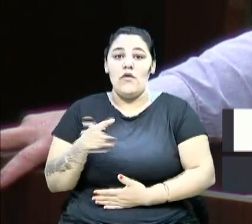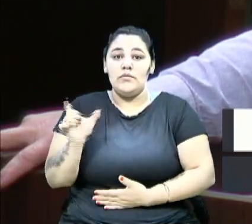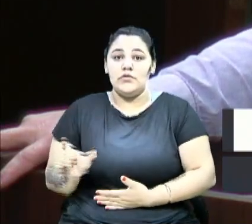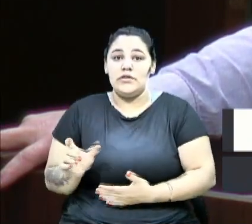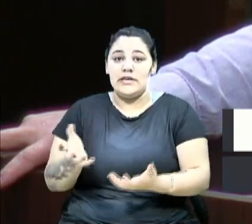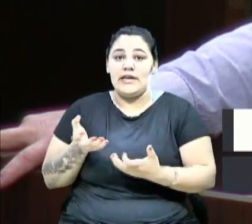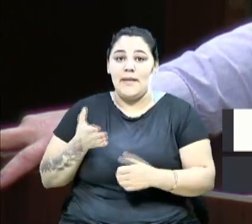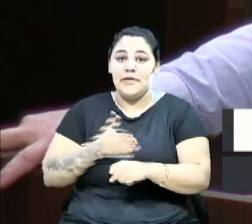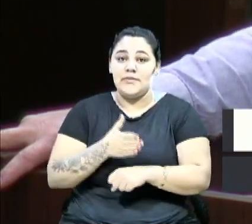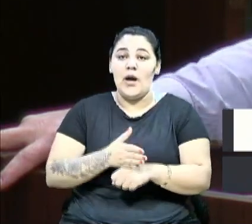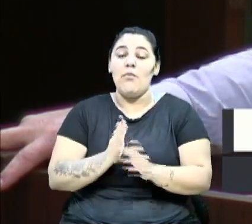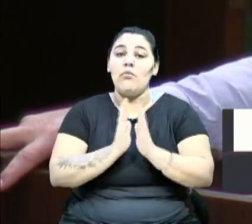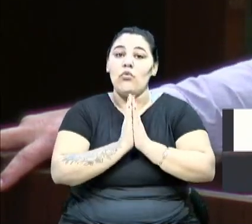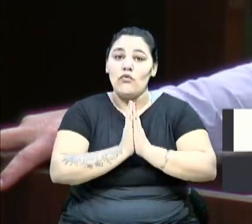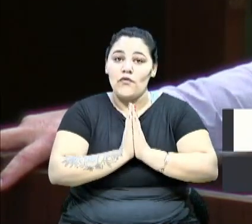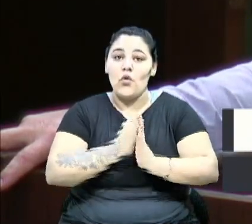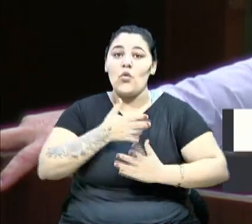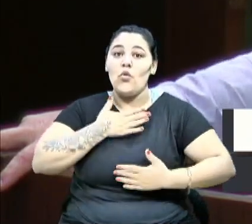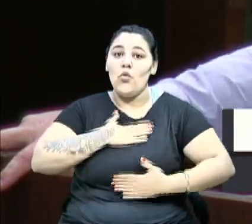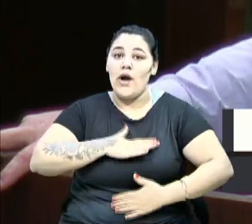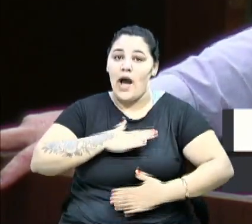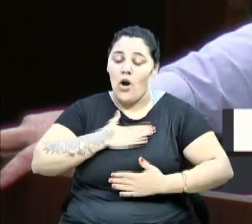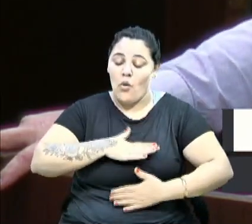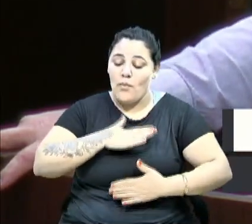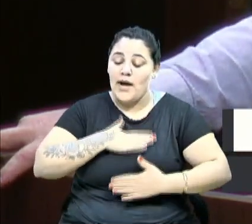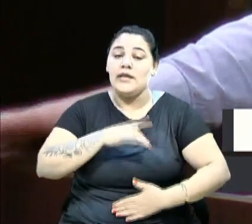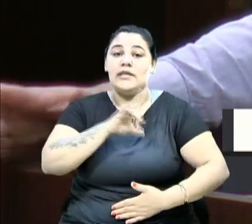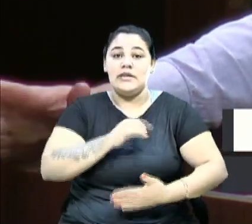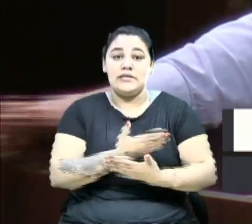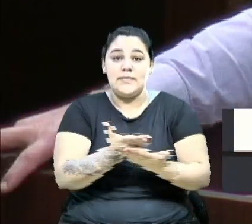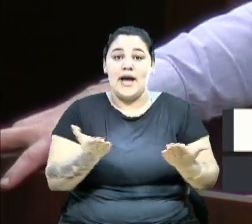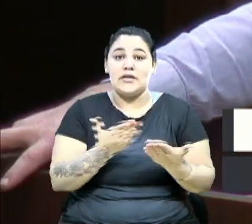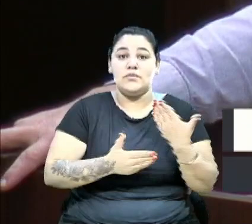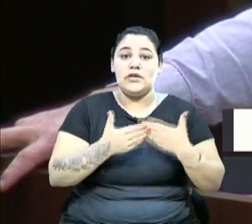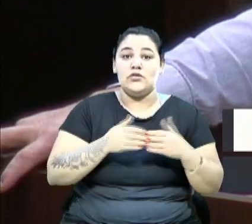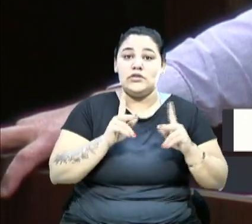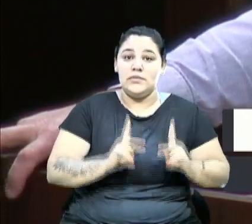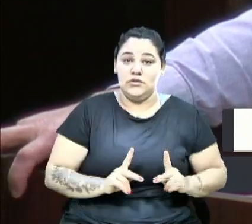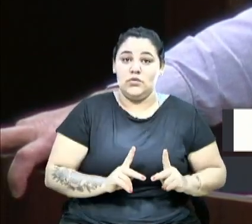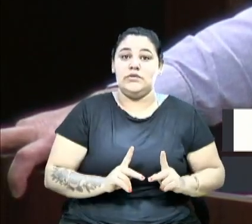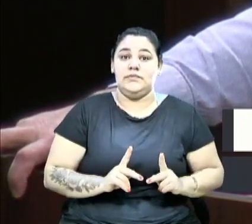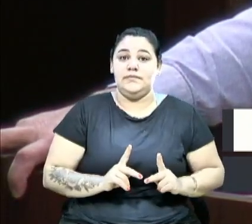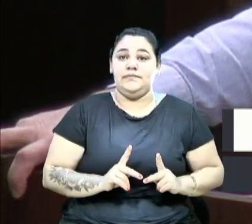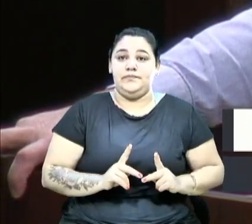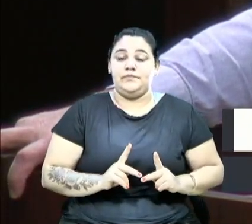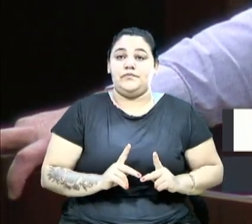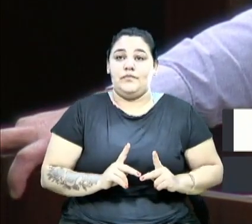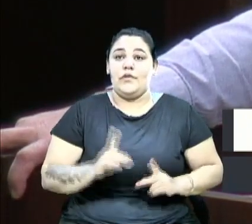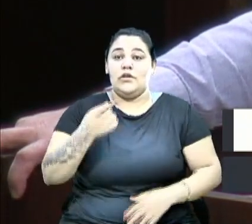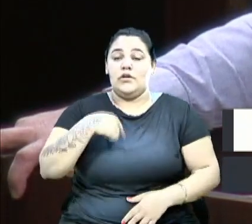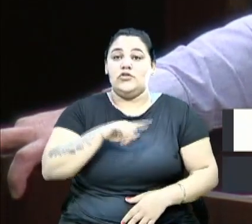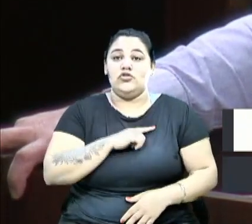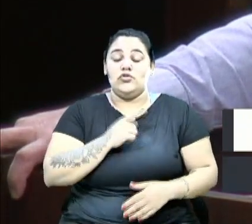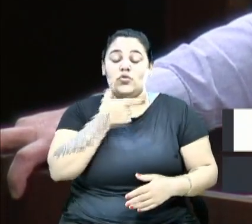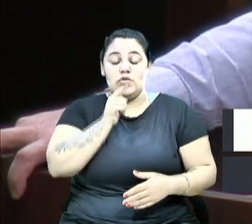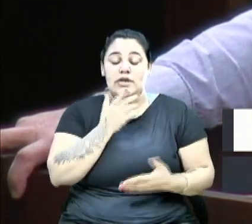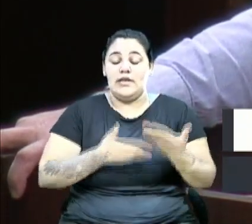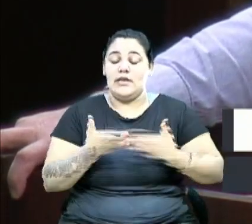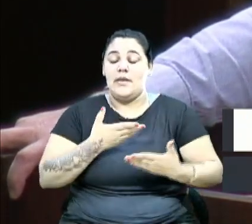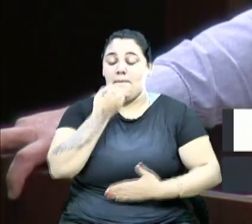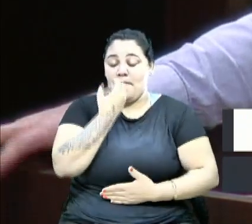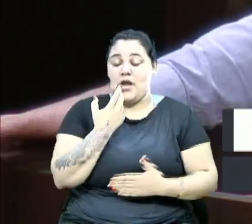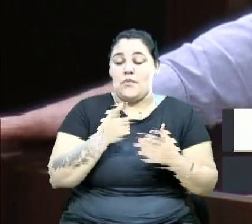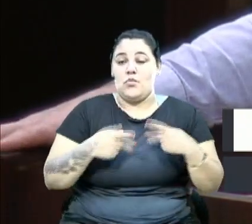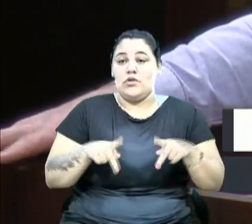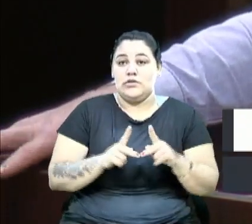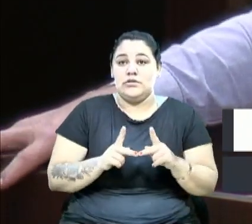sem afobação, vai ter espaço para todo mundo, só que seja de forma que a gente consiga atender bem nossa população.